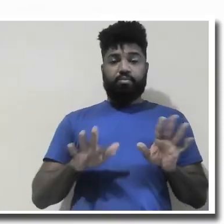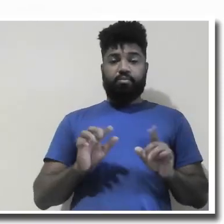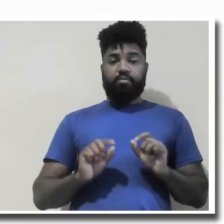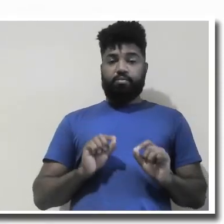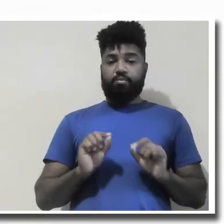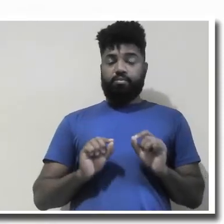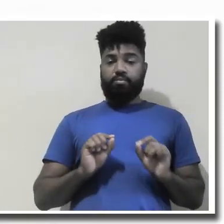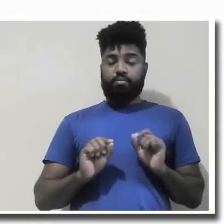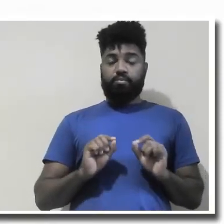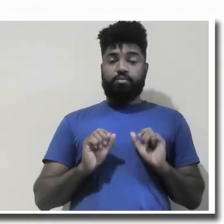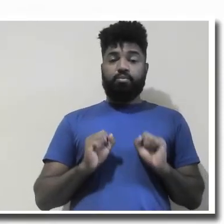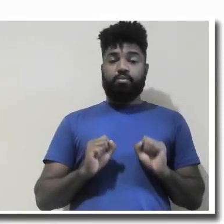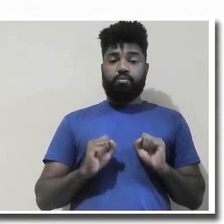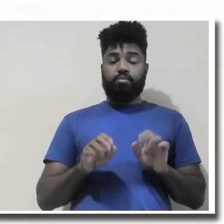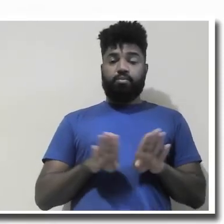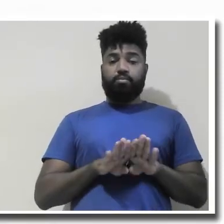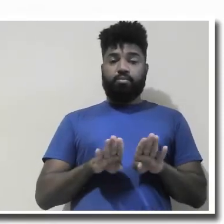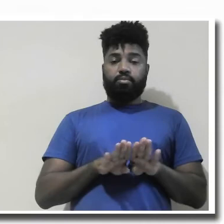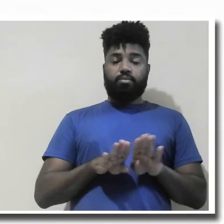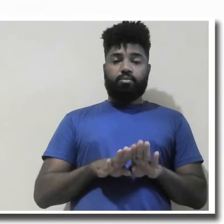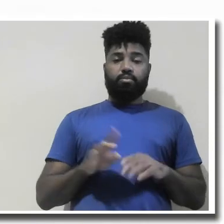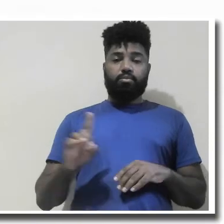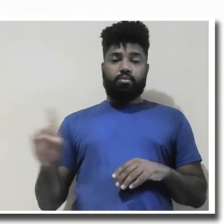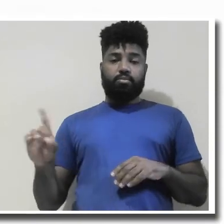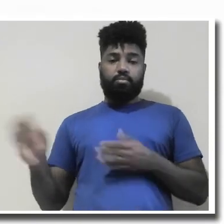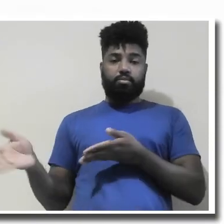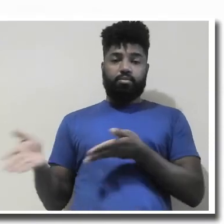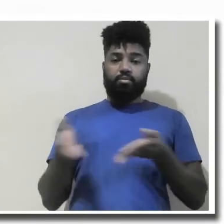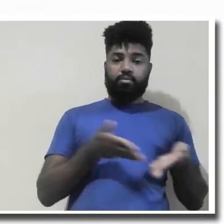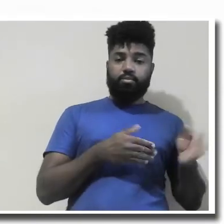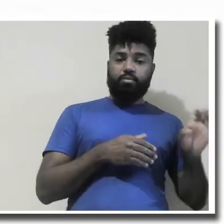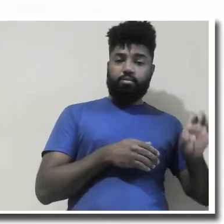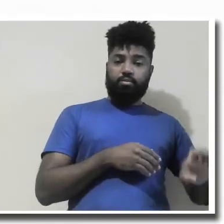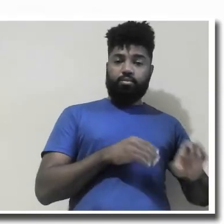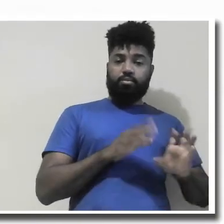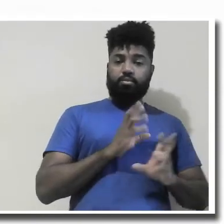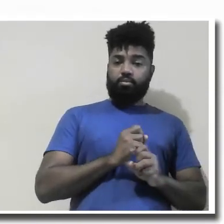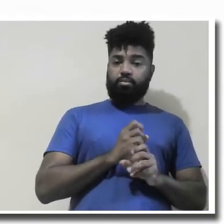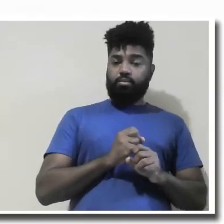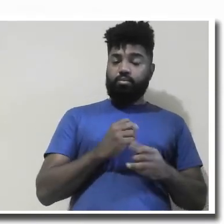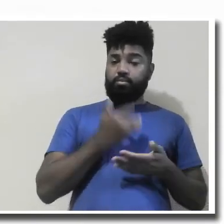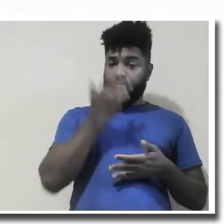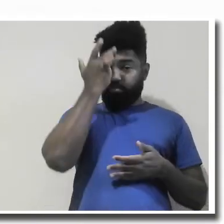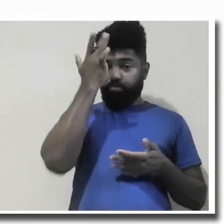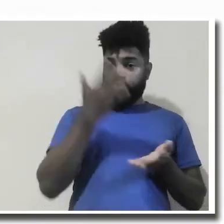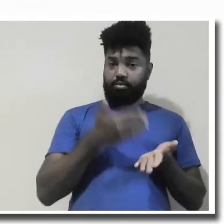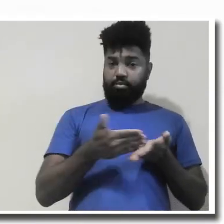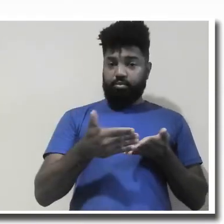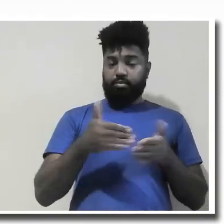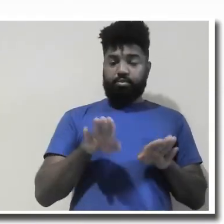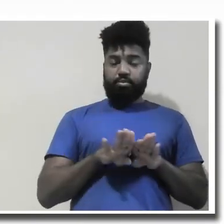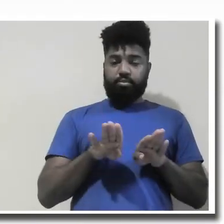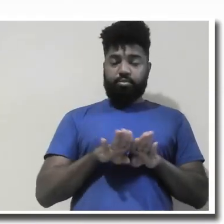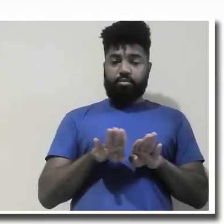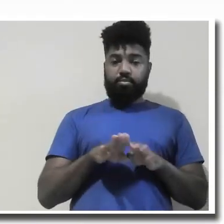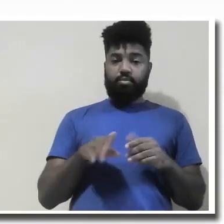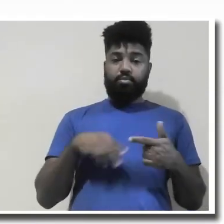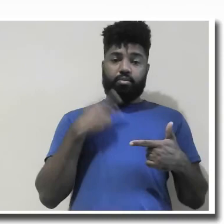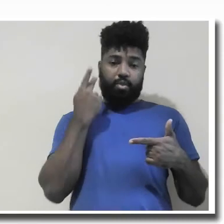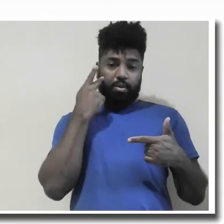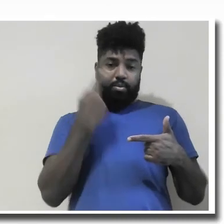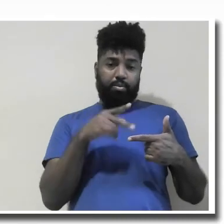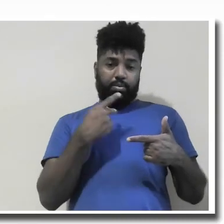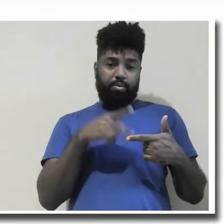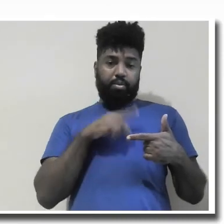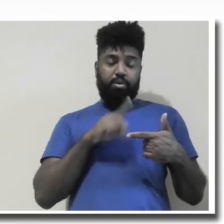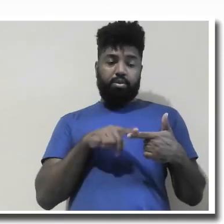podemos também transformar da direita para a esquerda para facilitar o cálculo. Como segunda propriedade da